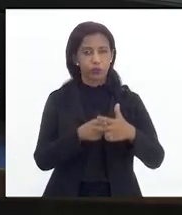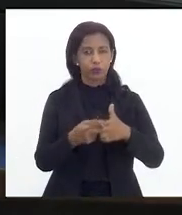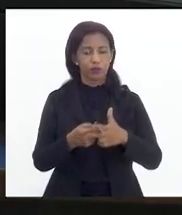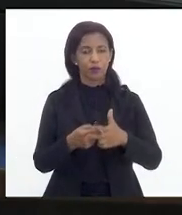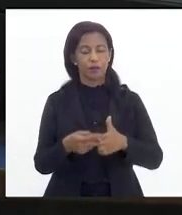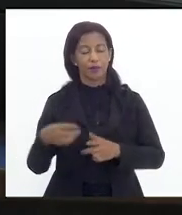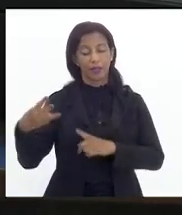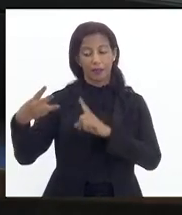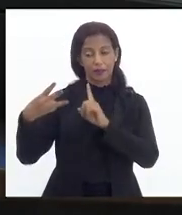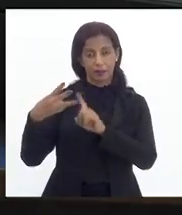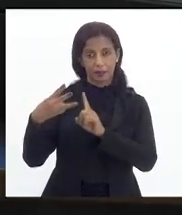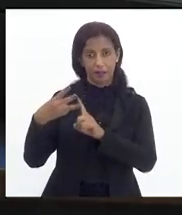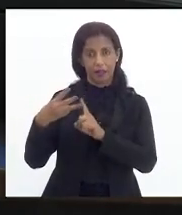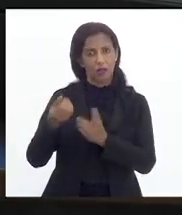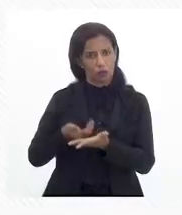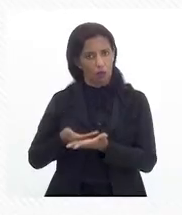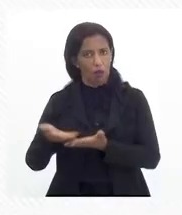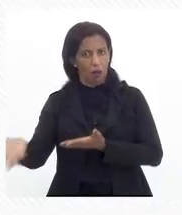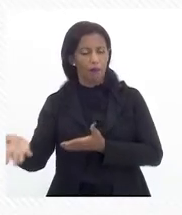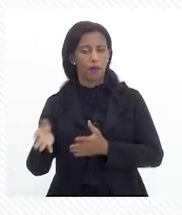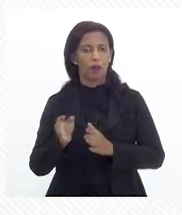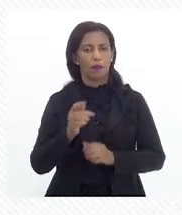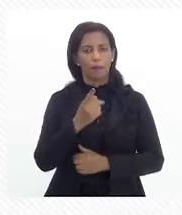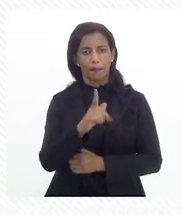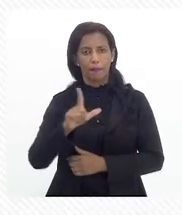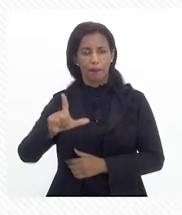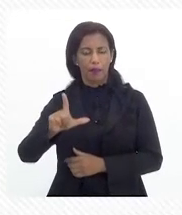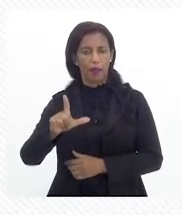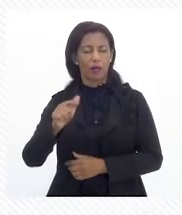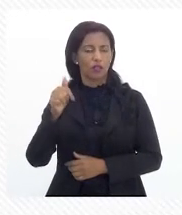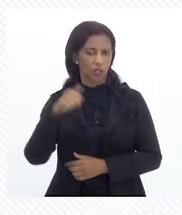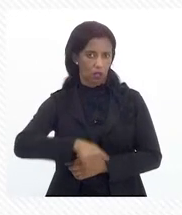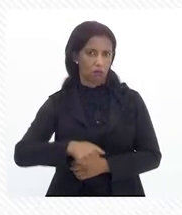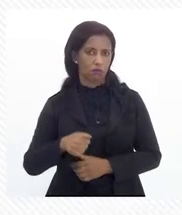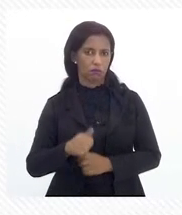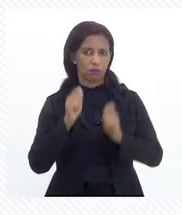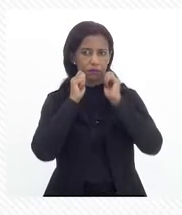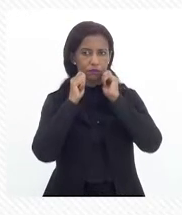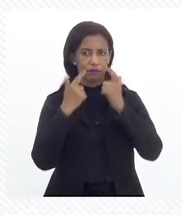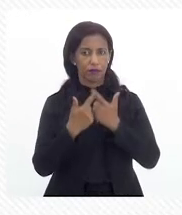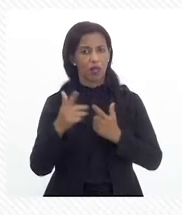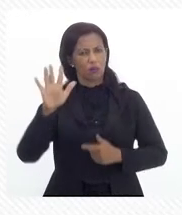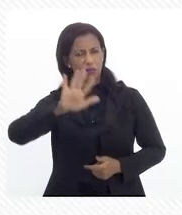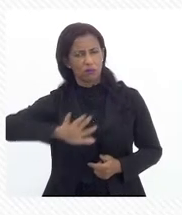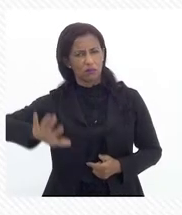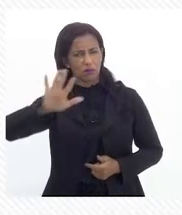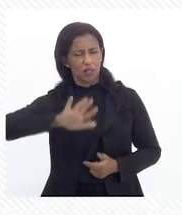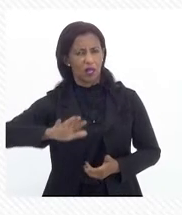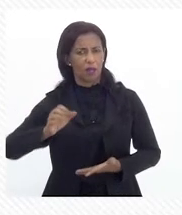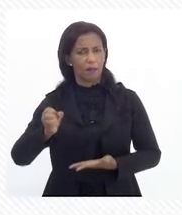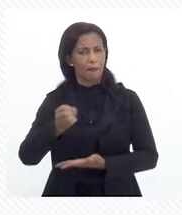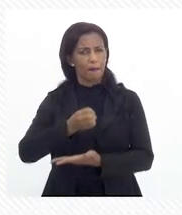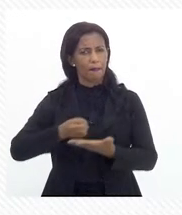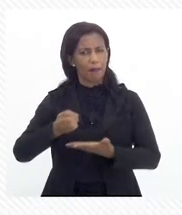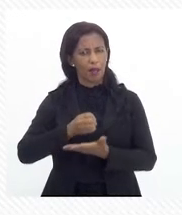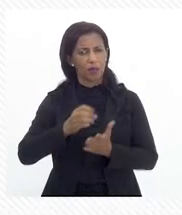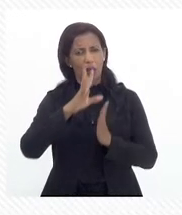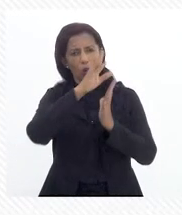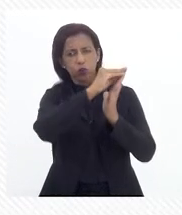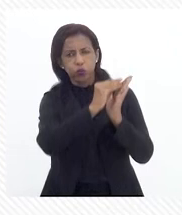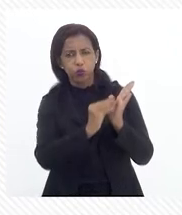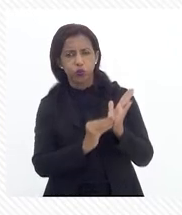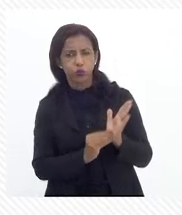que a terceira etapa nós encaminhamos os projetos de lei a sua casa mas não cenário base como ele é composto